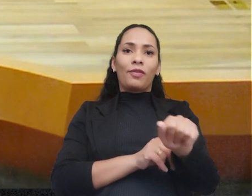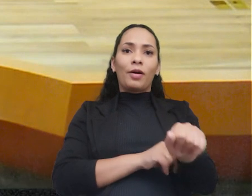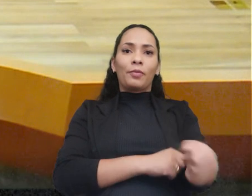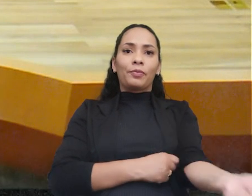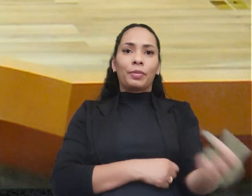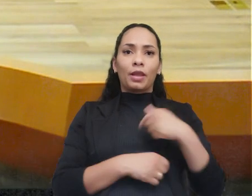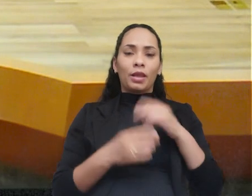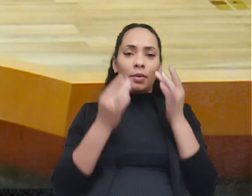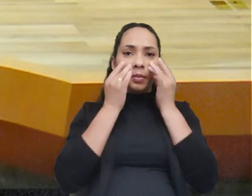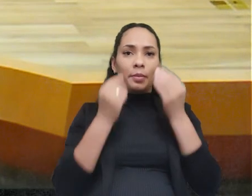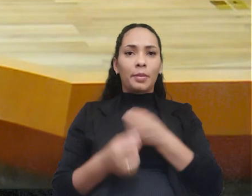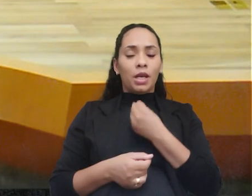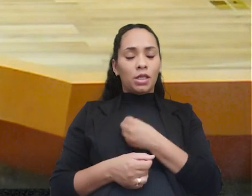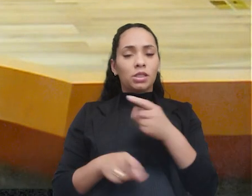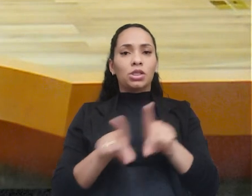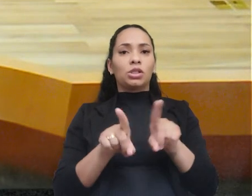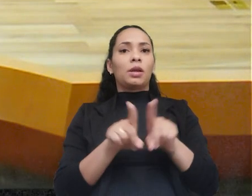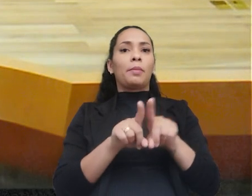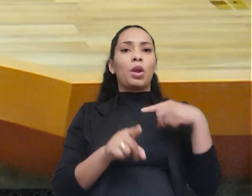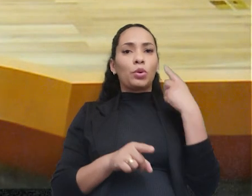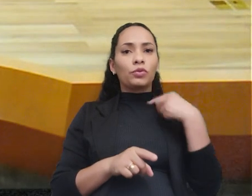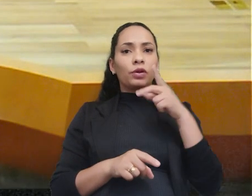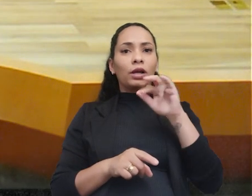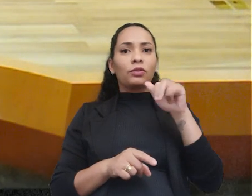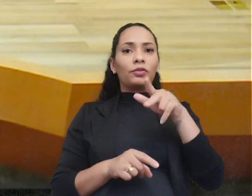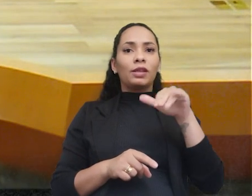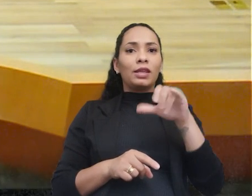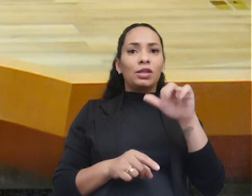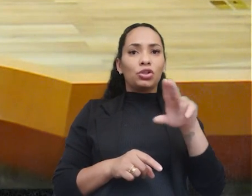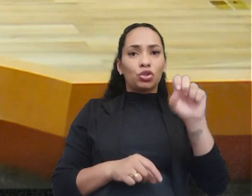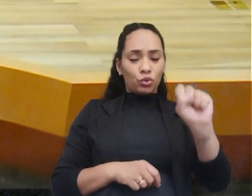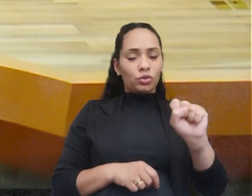que aqui se fazem presentes. Também o renomado advogado Vinícius Monteiro.